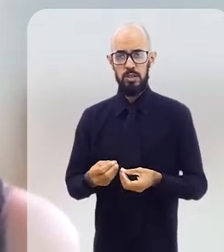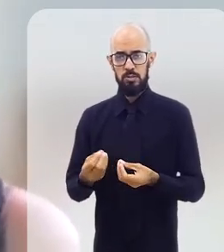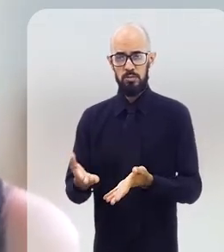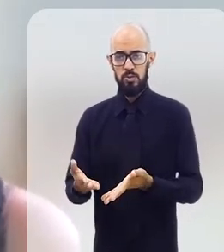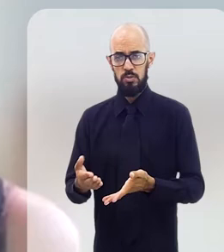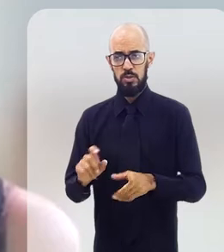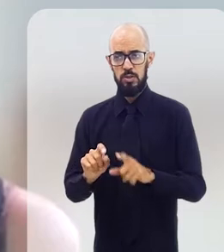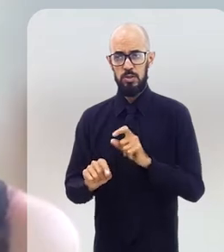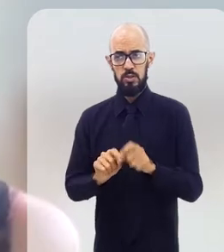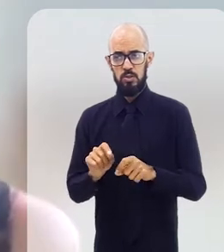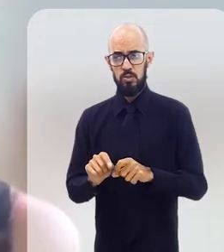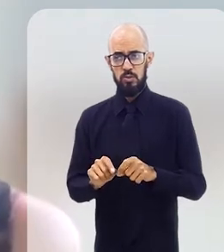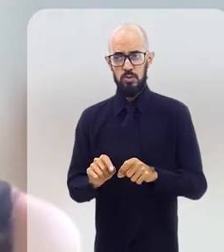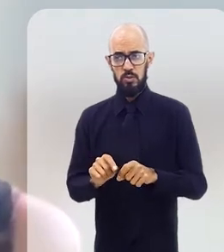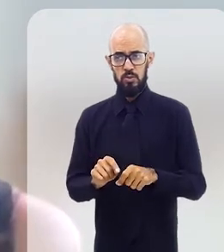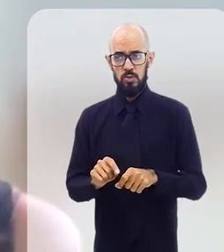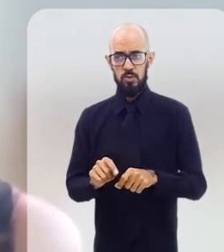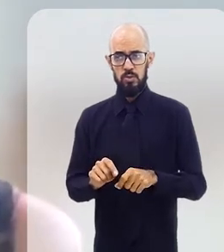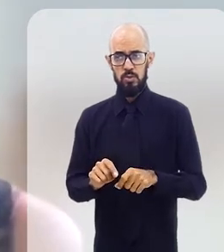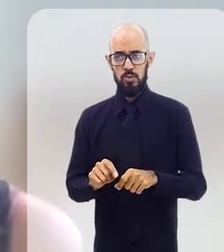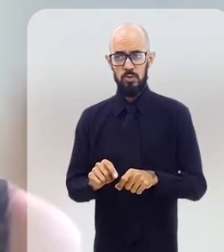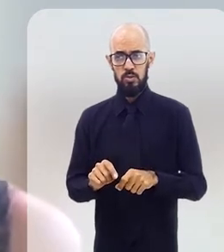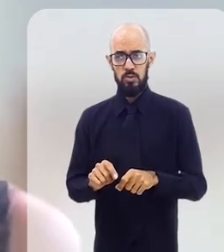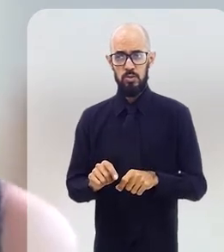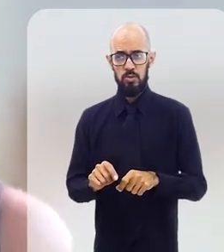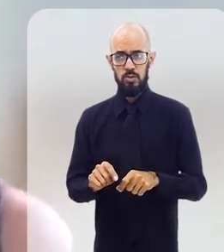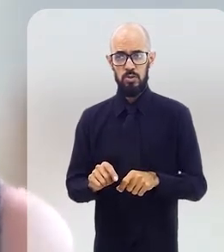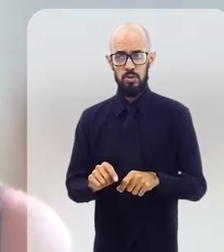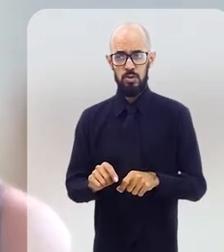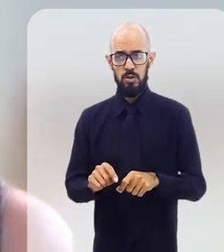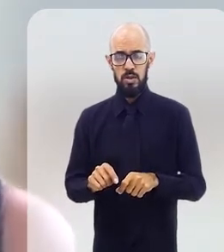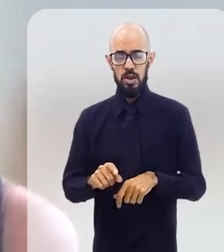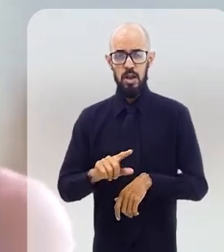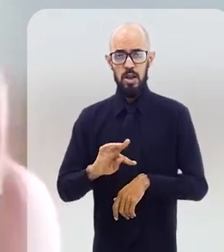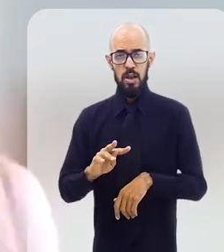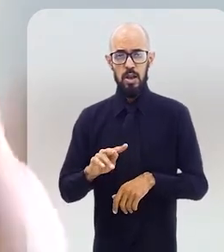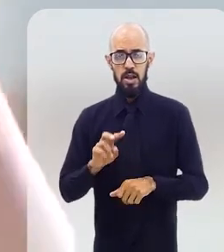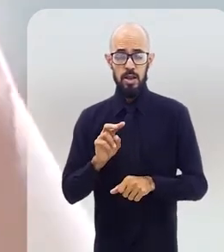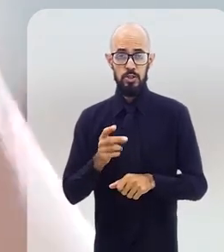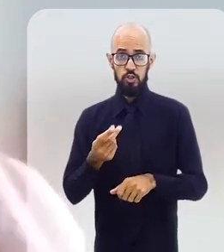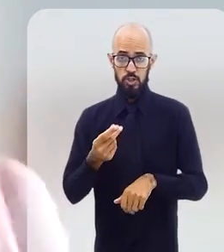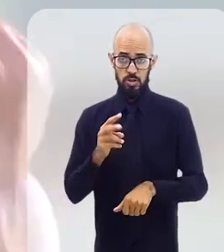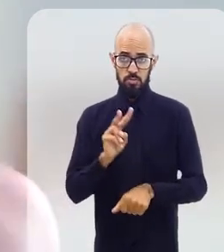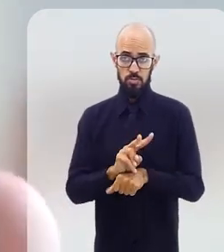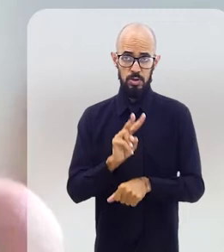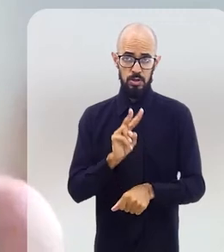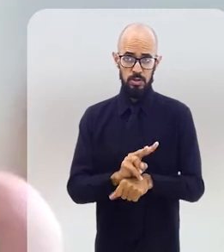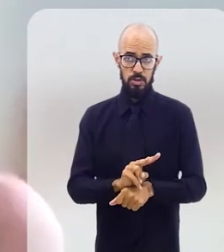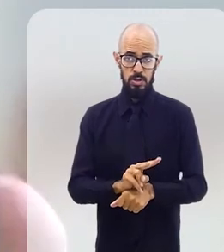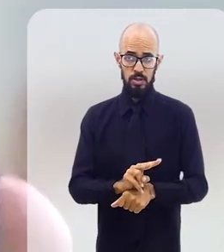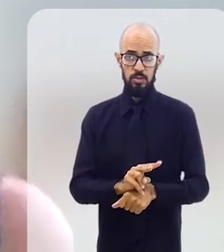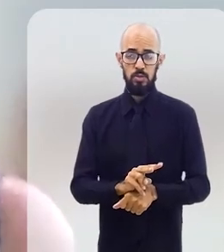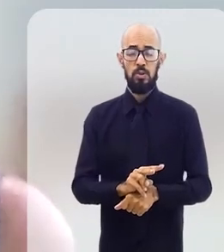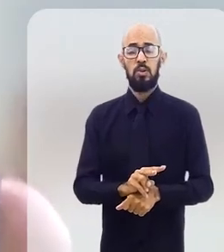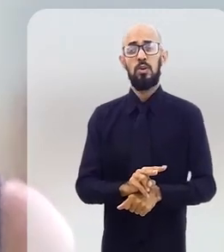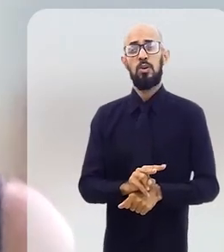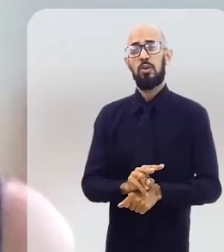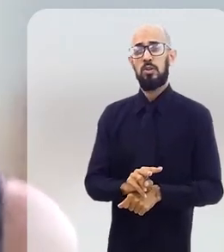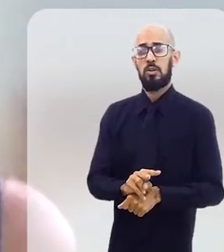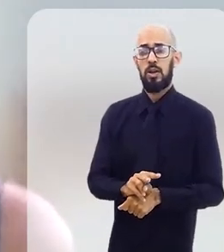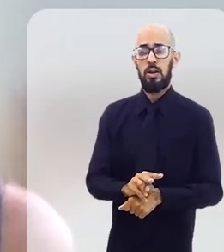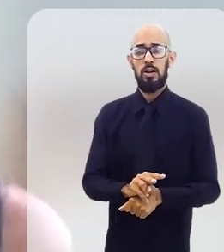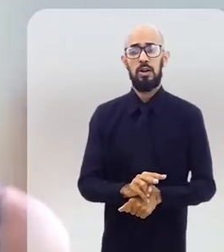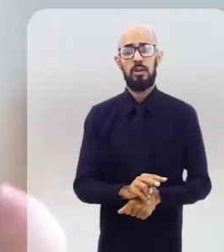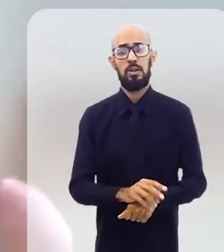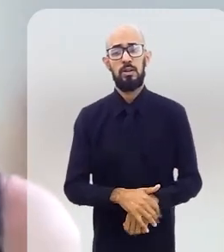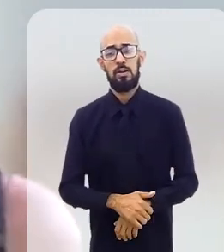disponibilizando e facilitando, né, a questão das linhas de crédito, né, enfim, né, essas empresas precisavam de uma injeção de